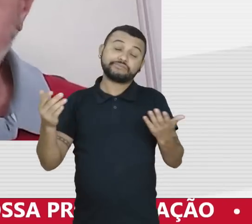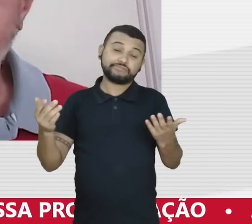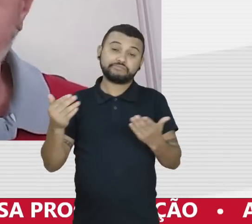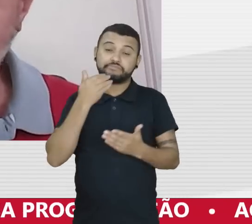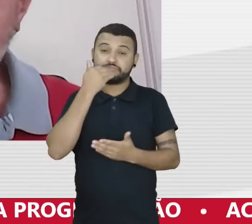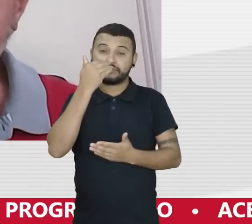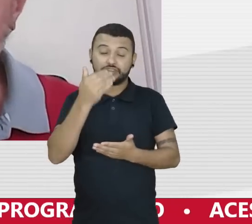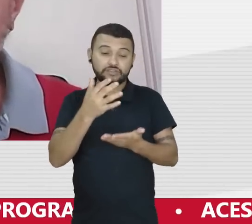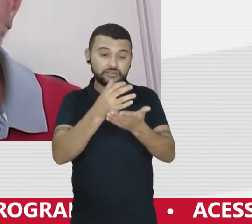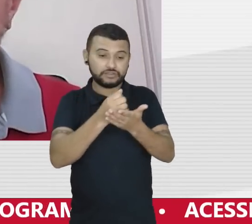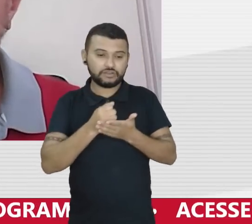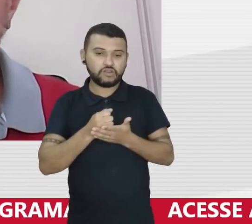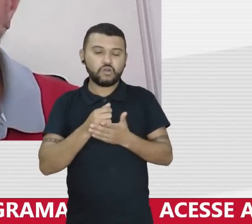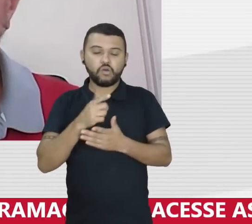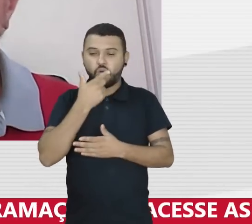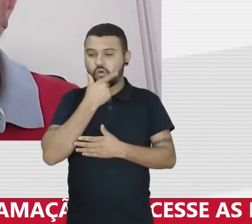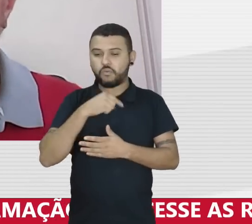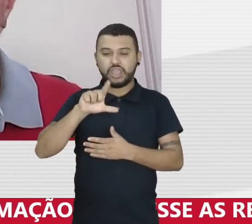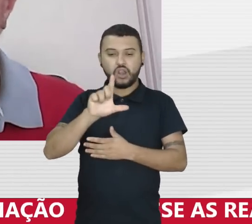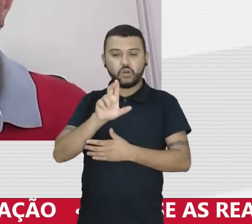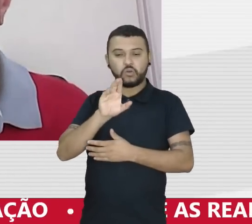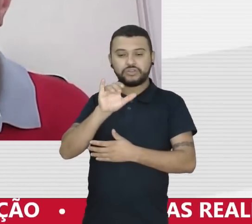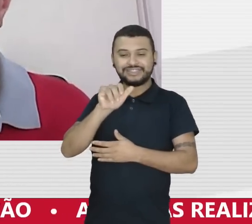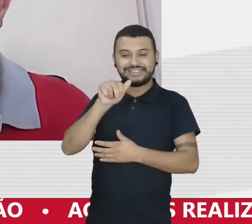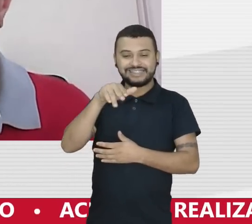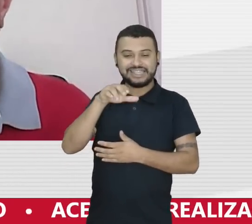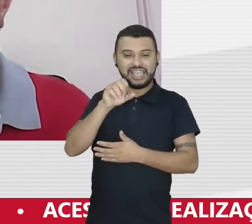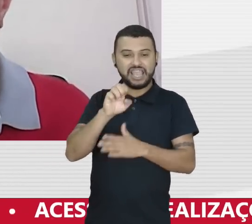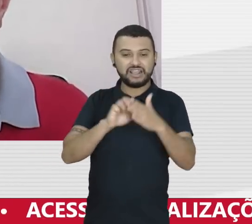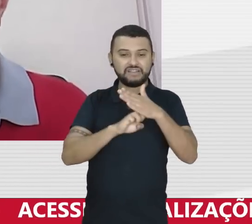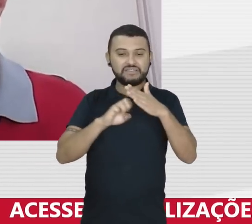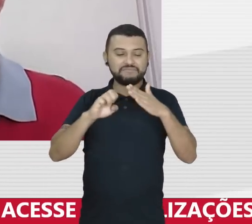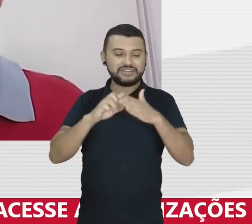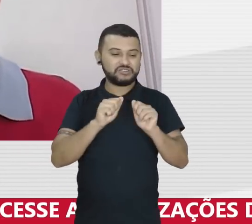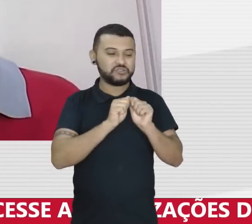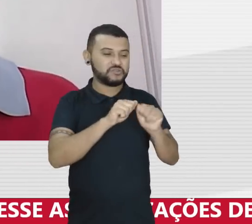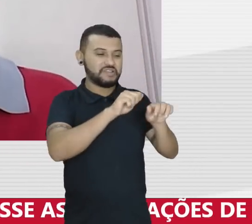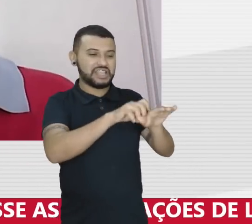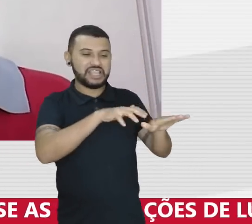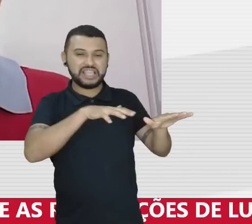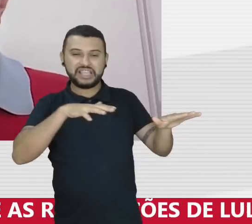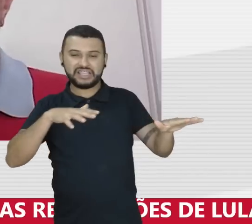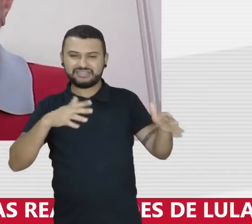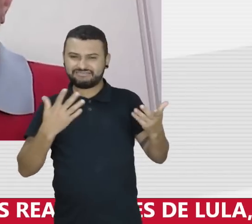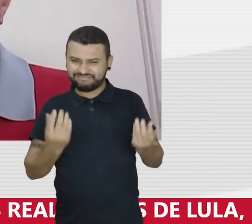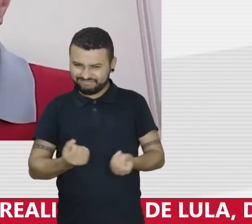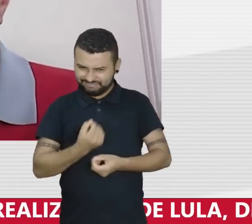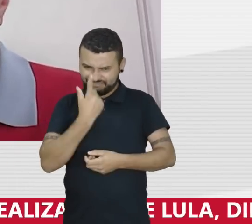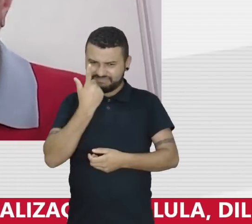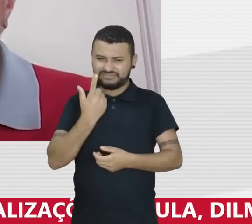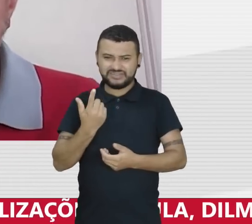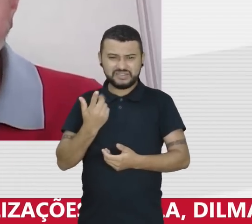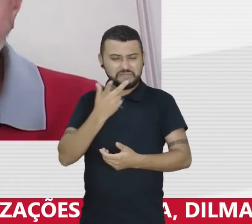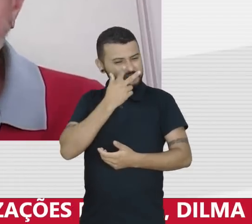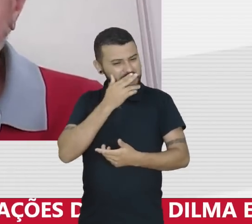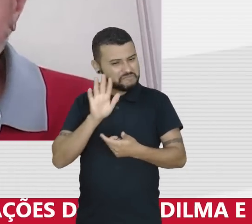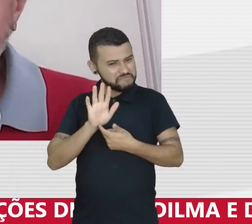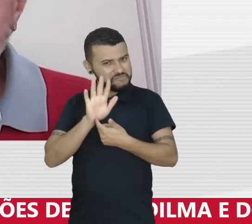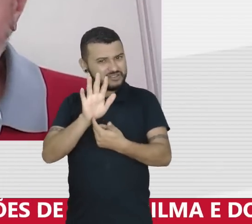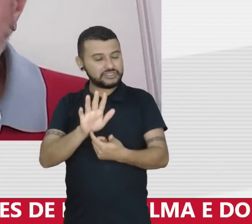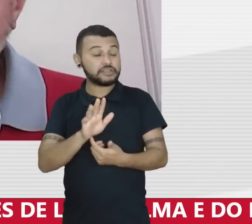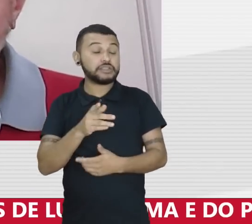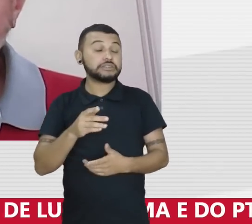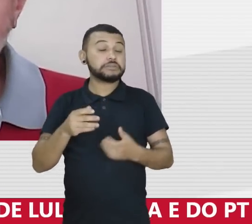execrável do Luciano Hang ao lado dele, no desfile militar, né? Aquilo é uma sinalização para dizer